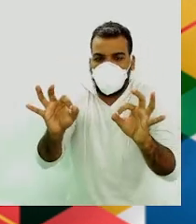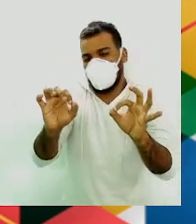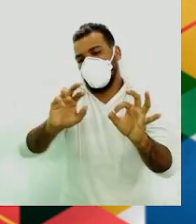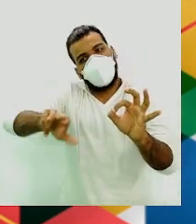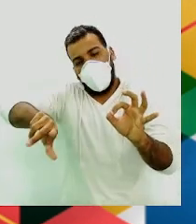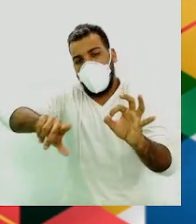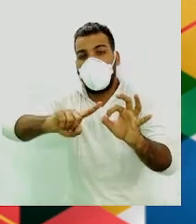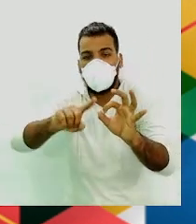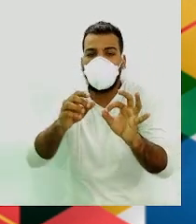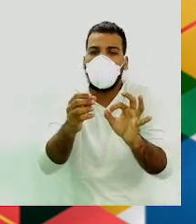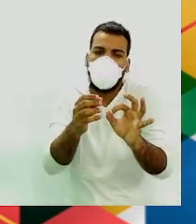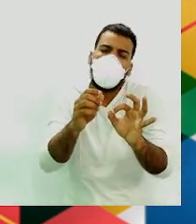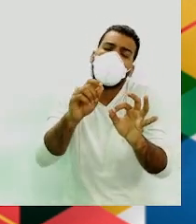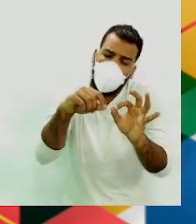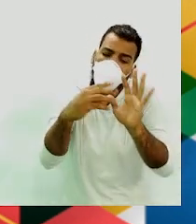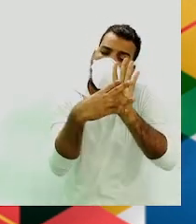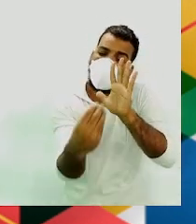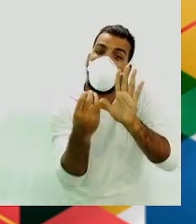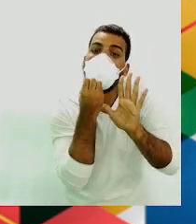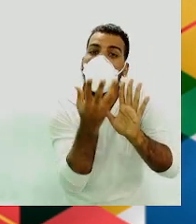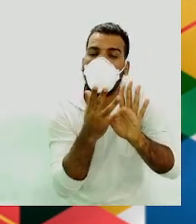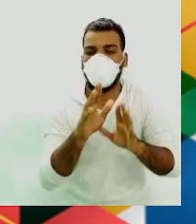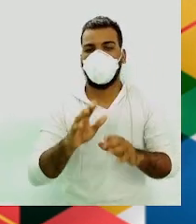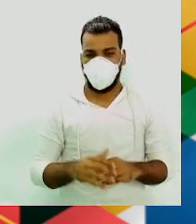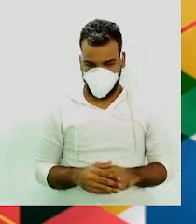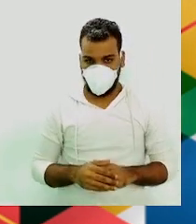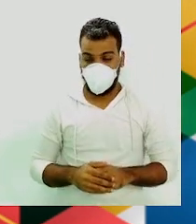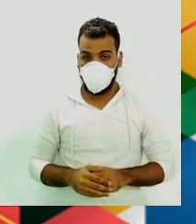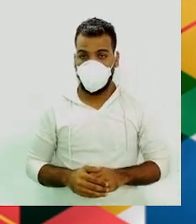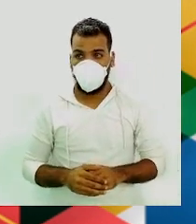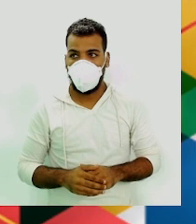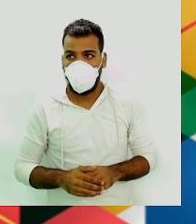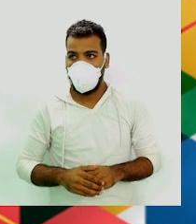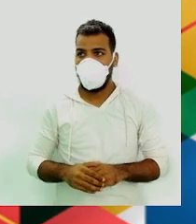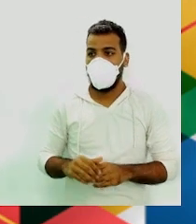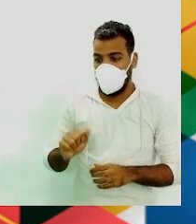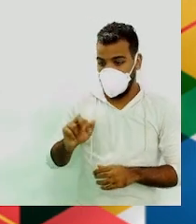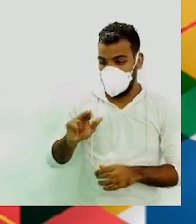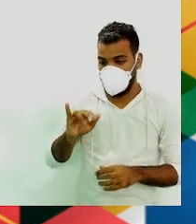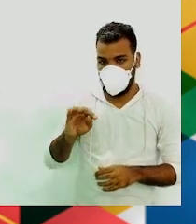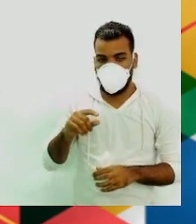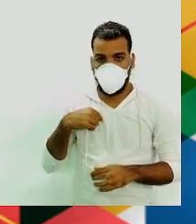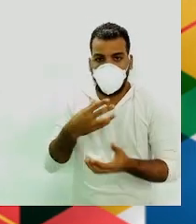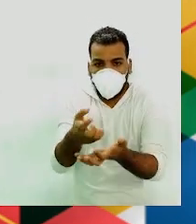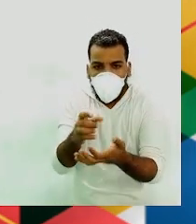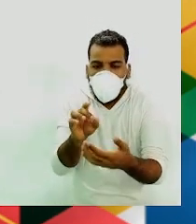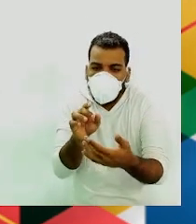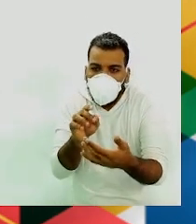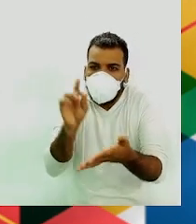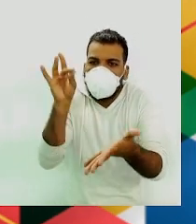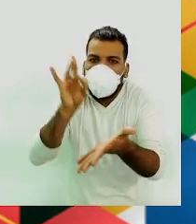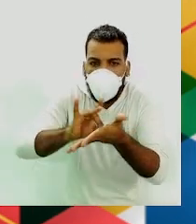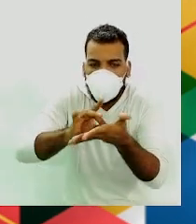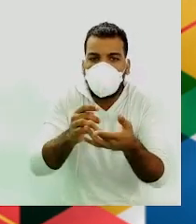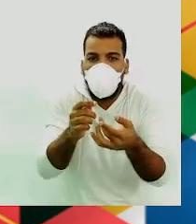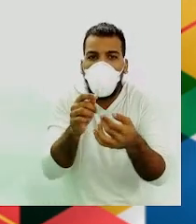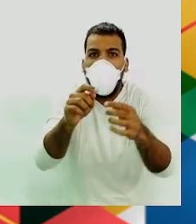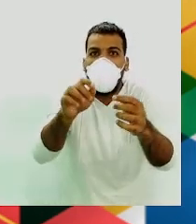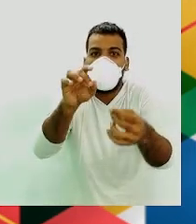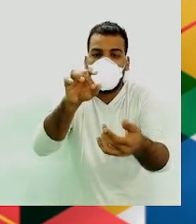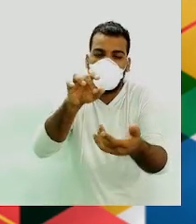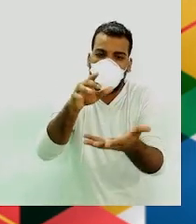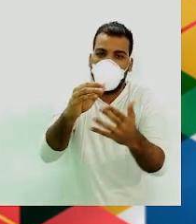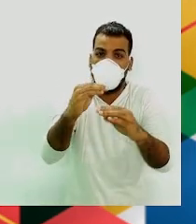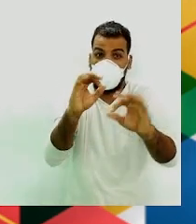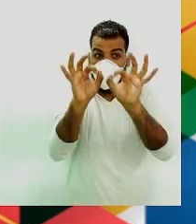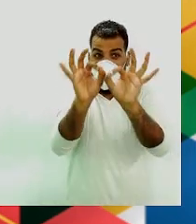Já Maquiavel, ou seja, Aristóteles diríamos que ele é realista porque ele quer chegar próximo àquilo que seria o real, não